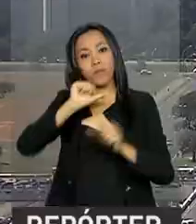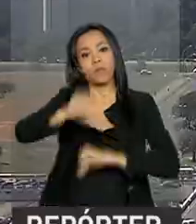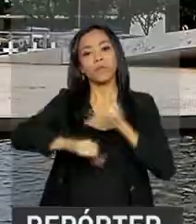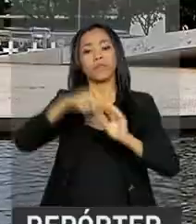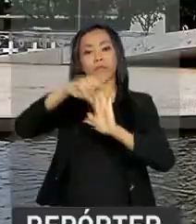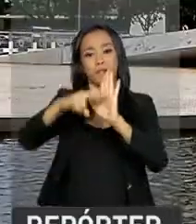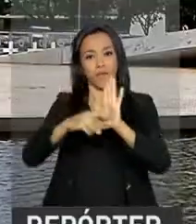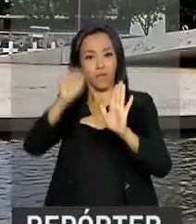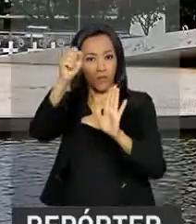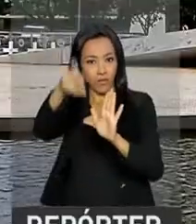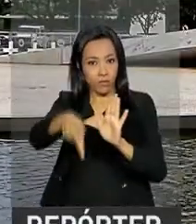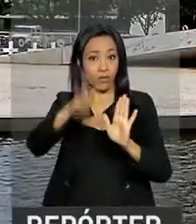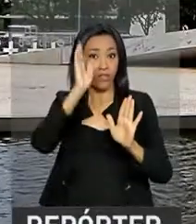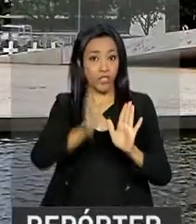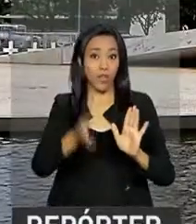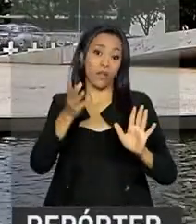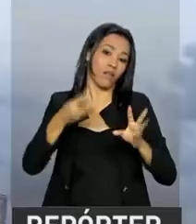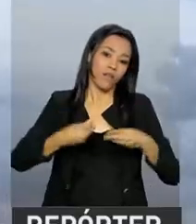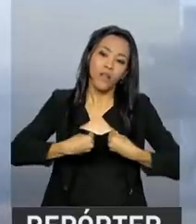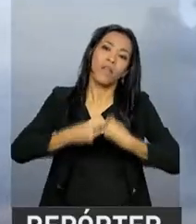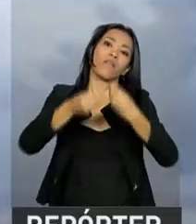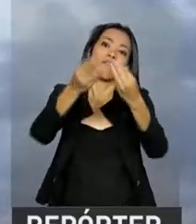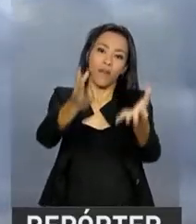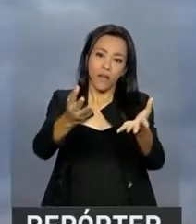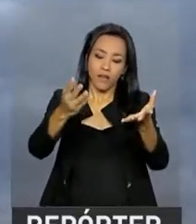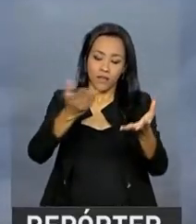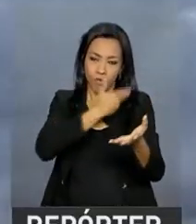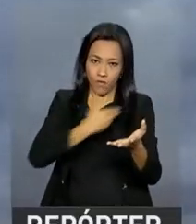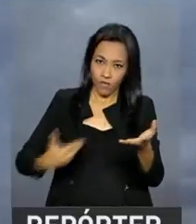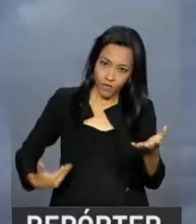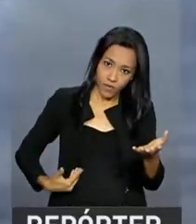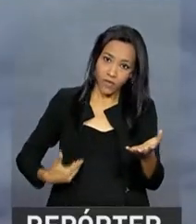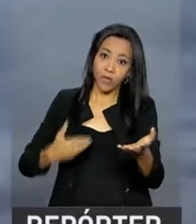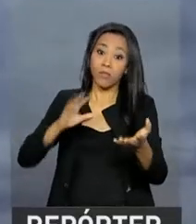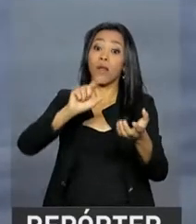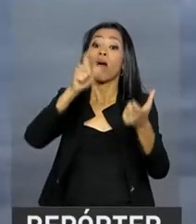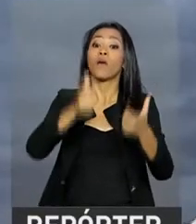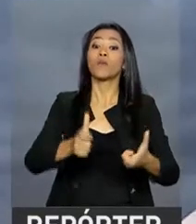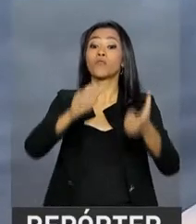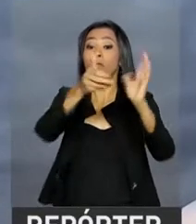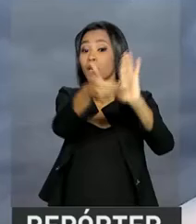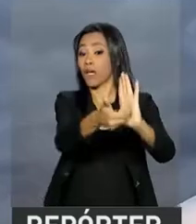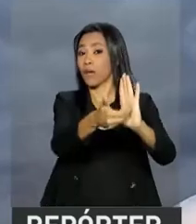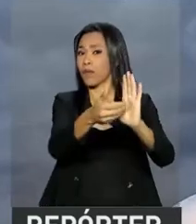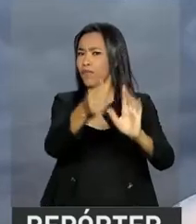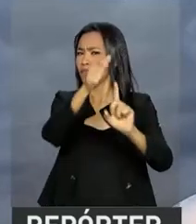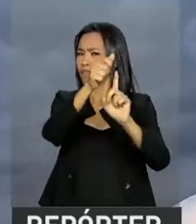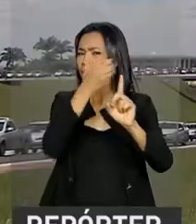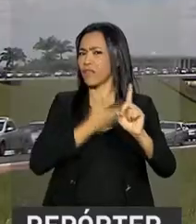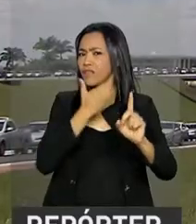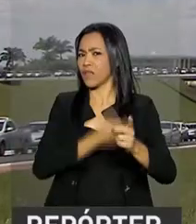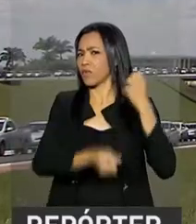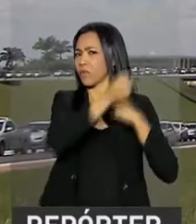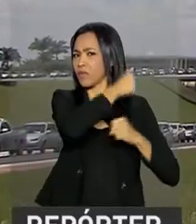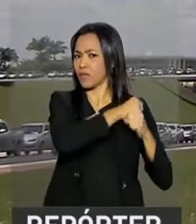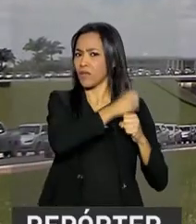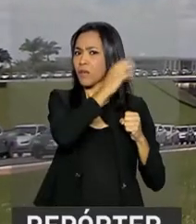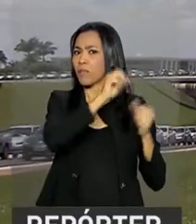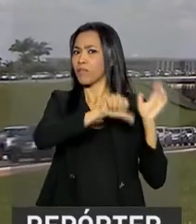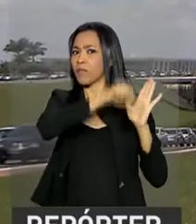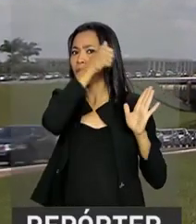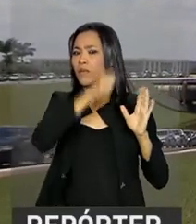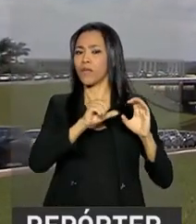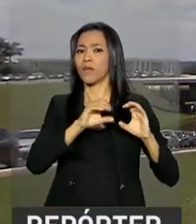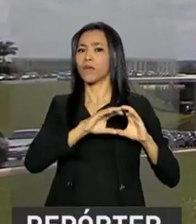foi enviada pelo governo federal a câmara dos deputados em dezembro do ano passado primeiro foi aprovada na comissão